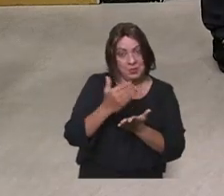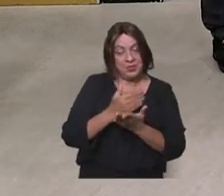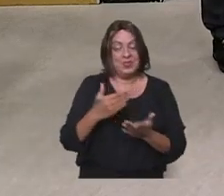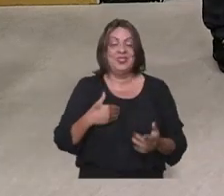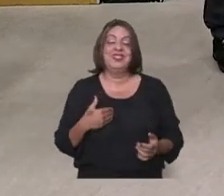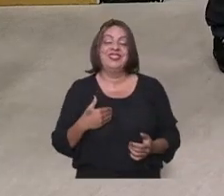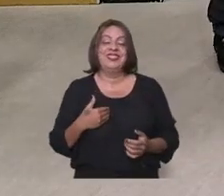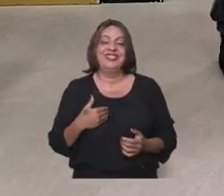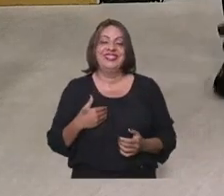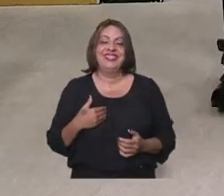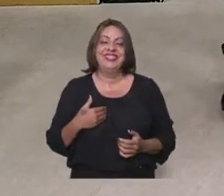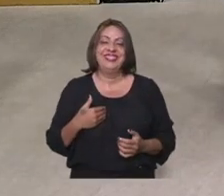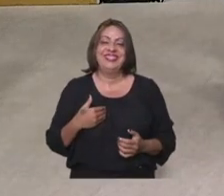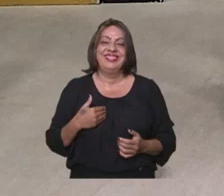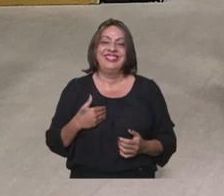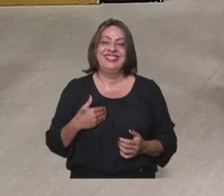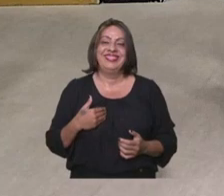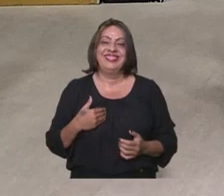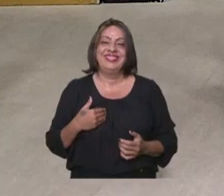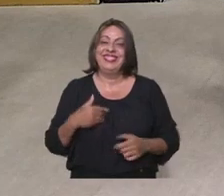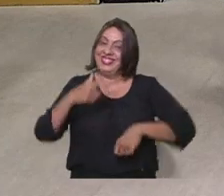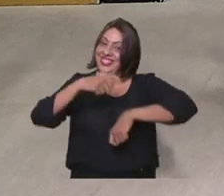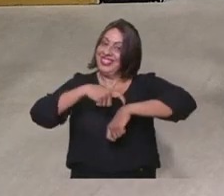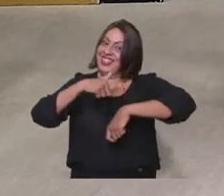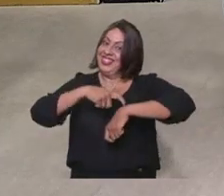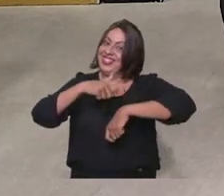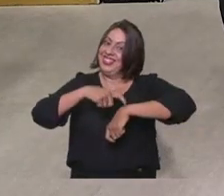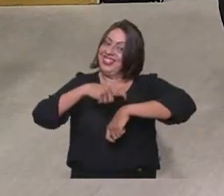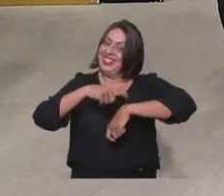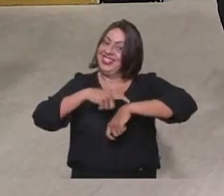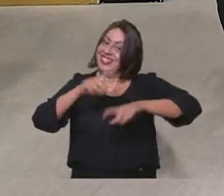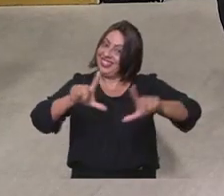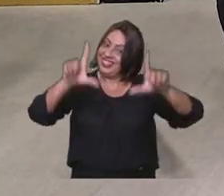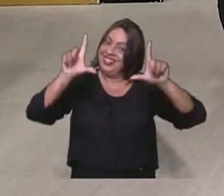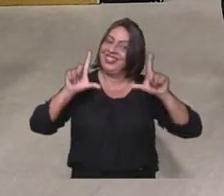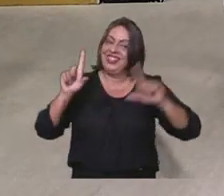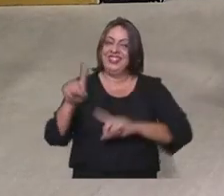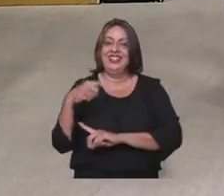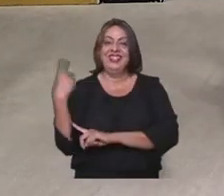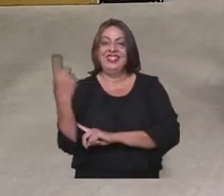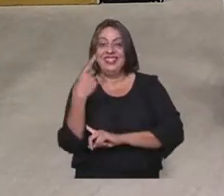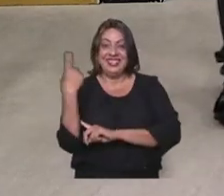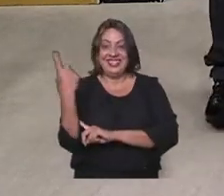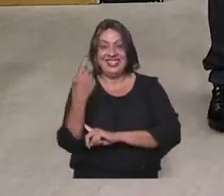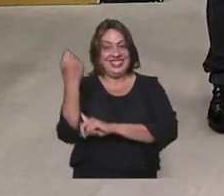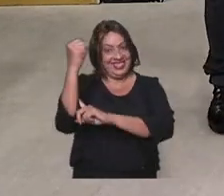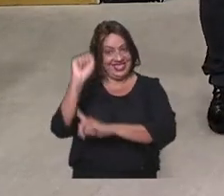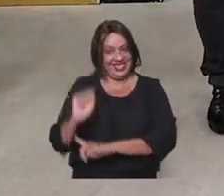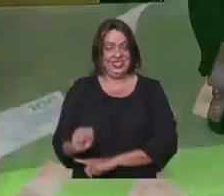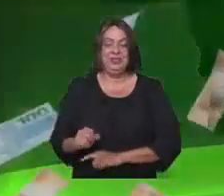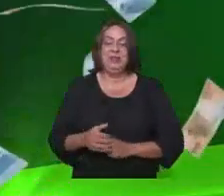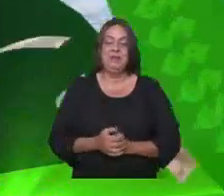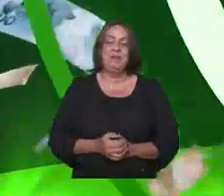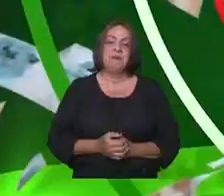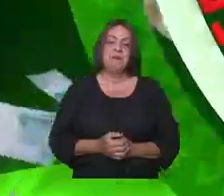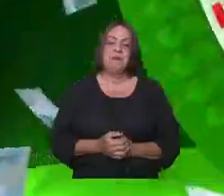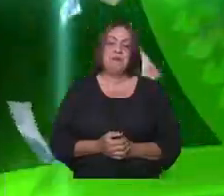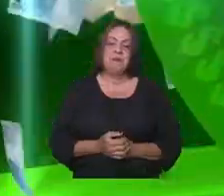Adoro! Vamos lá, gente! Tá na hora, então! Joga na tela, gira Sergipe para abrir o Domingão!